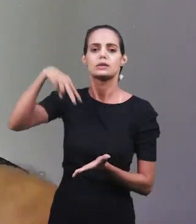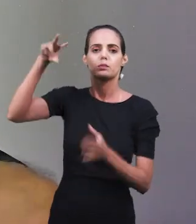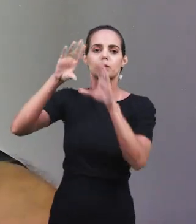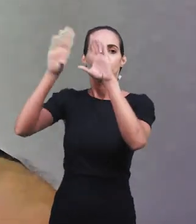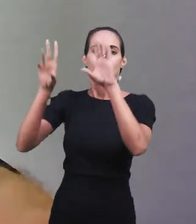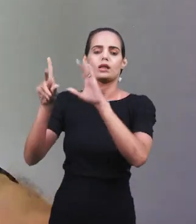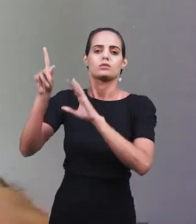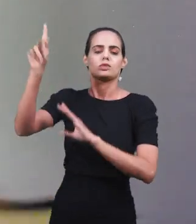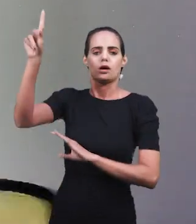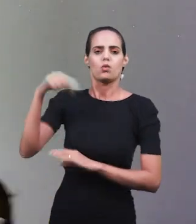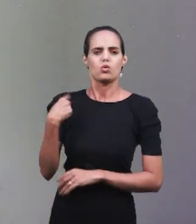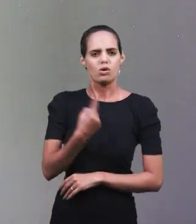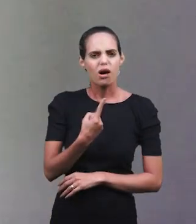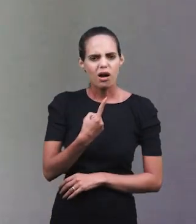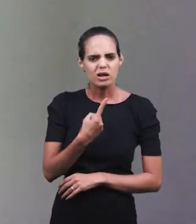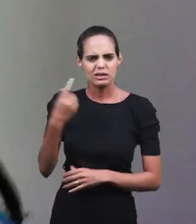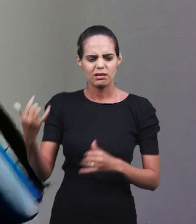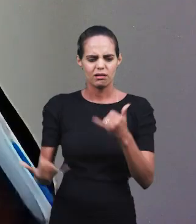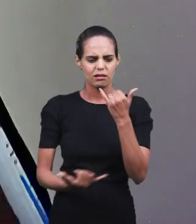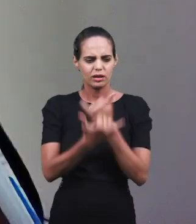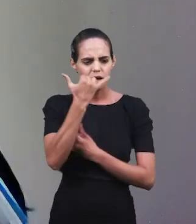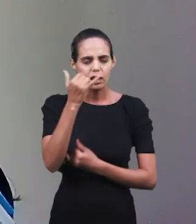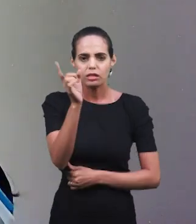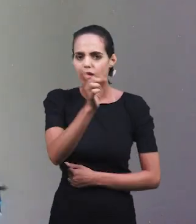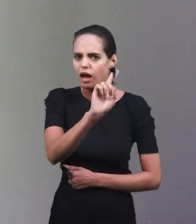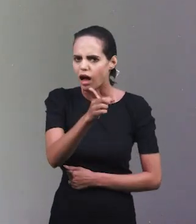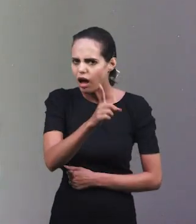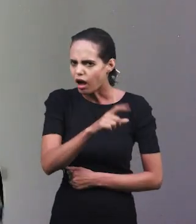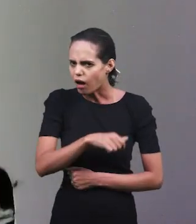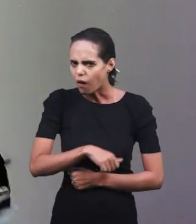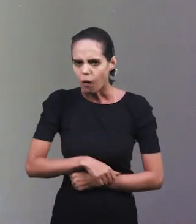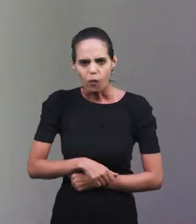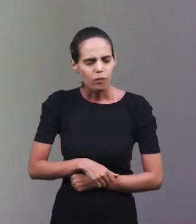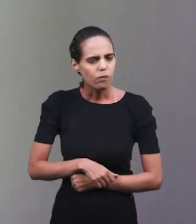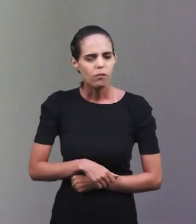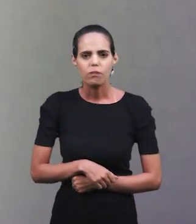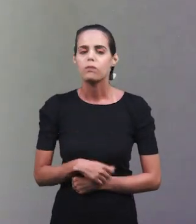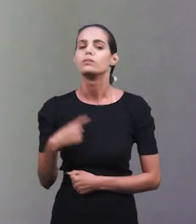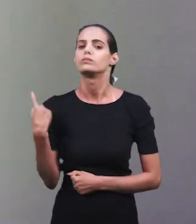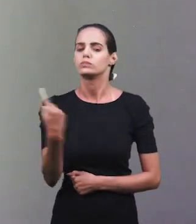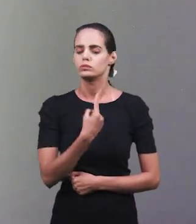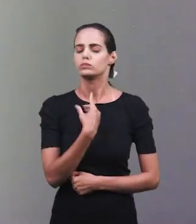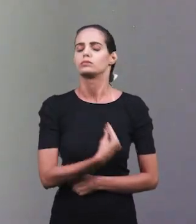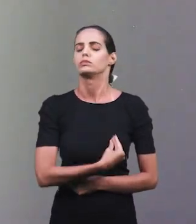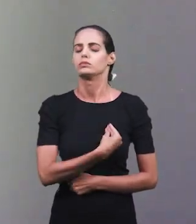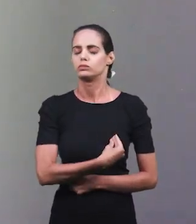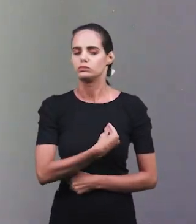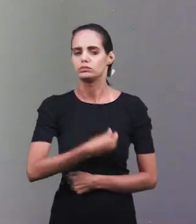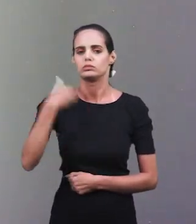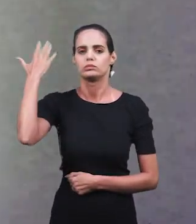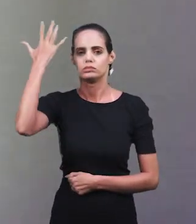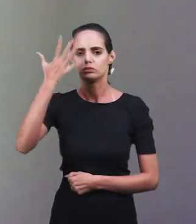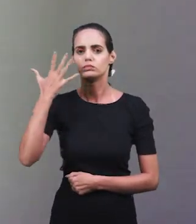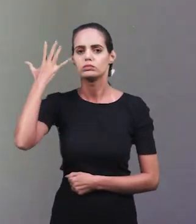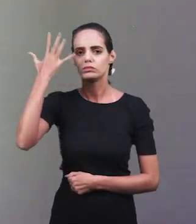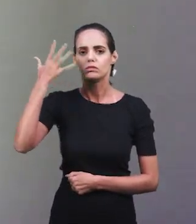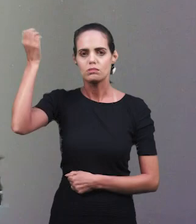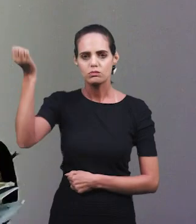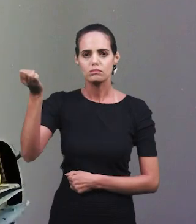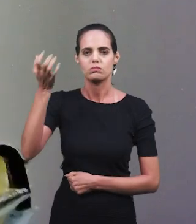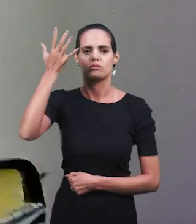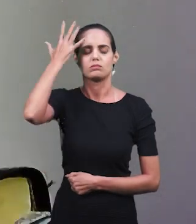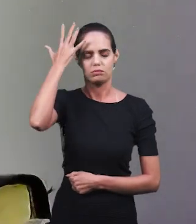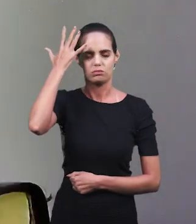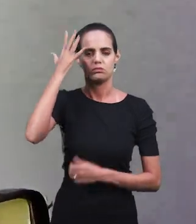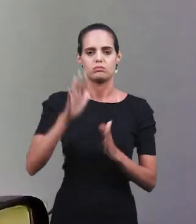nós não estamos como enganados, como aqueles que estão desavisados. Não, nós vivemos da revelação da palavra, da doutrina bíblica,